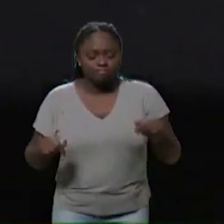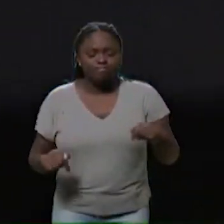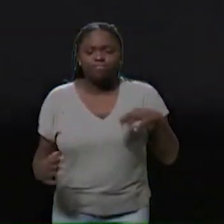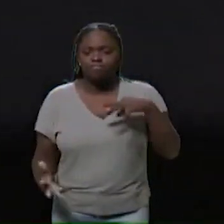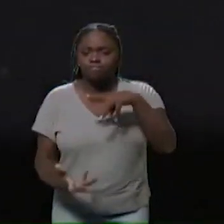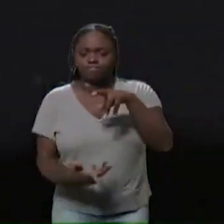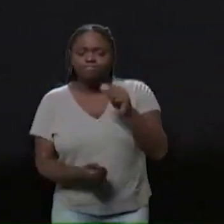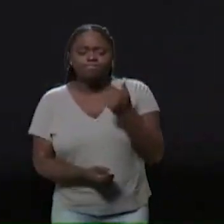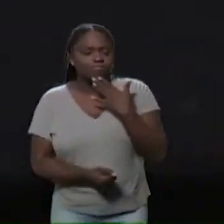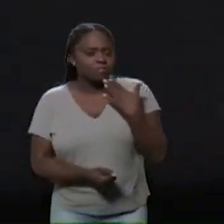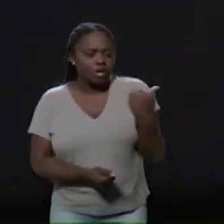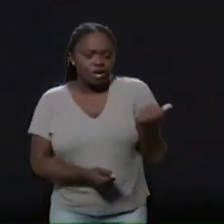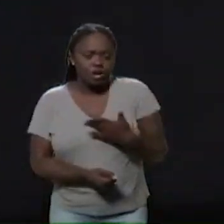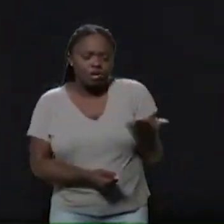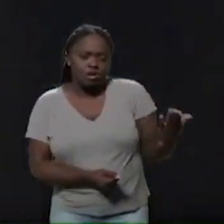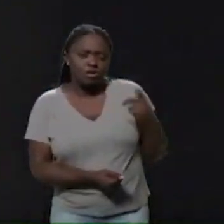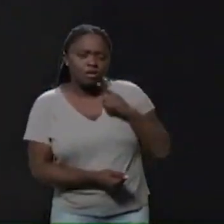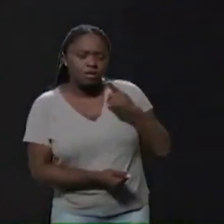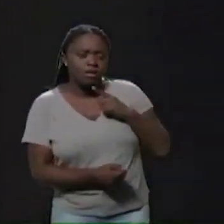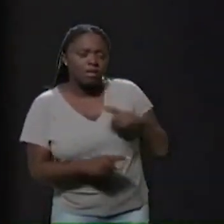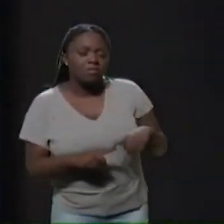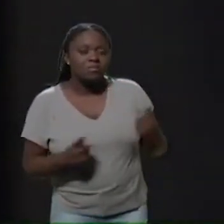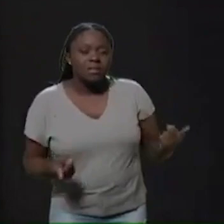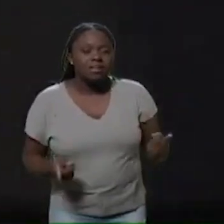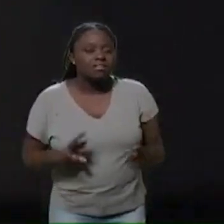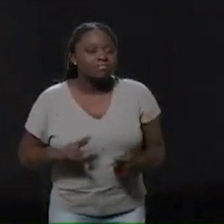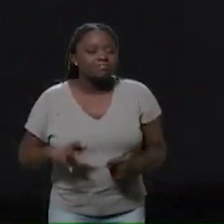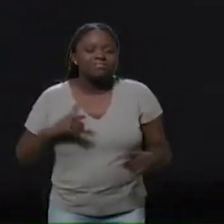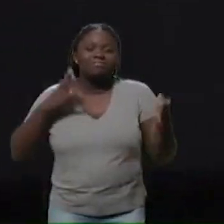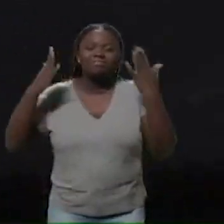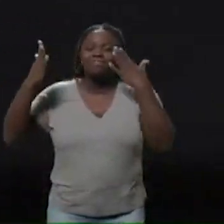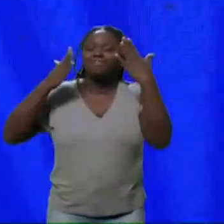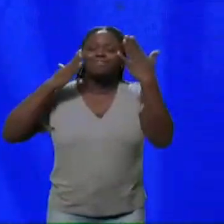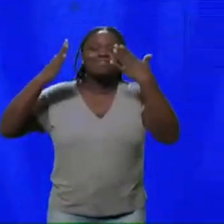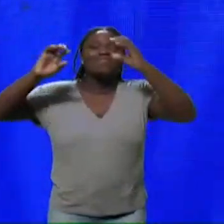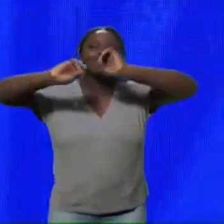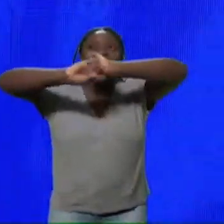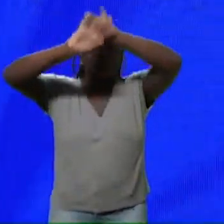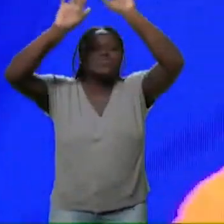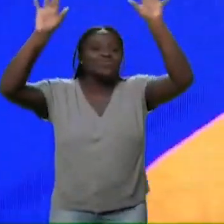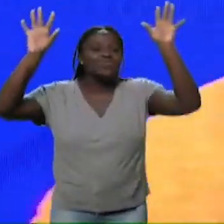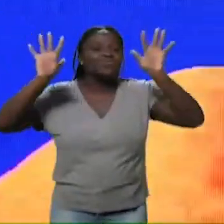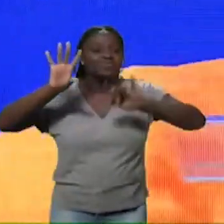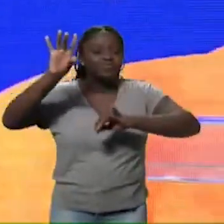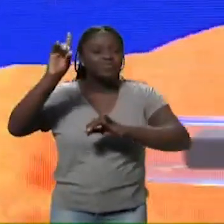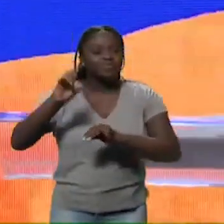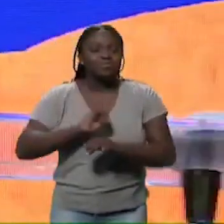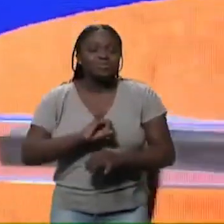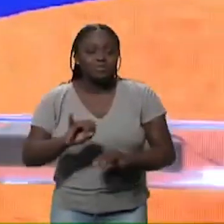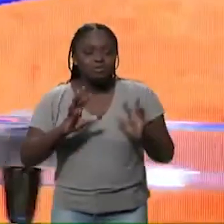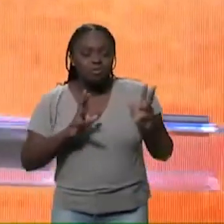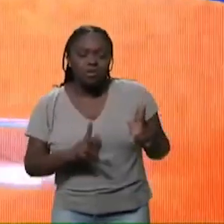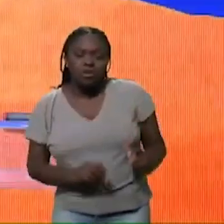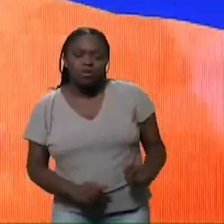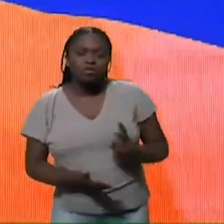nem o começo da glória que aguarda eu e você, se nós nos guardarmos puros para a eternidade.